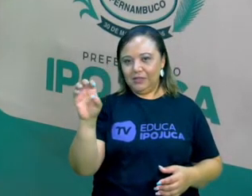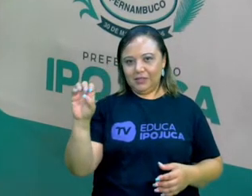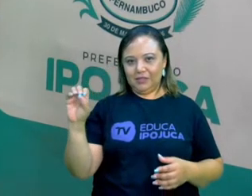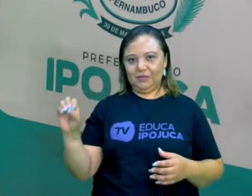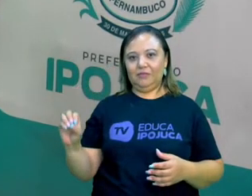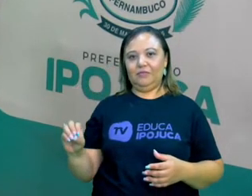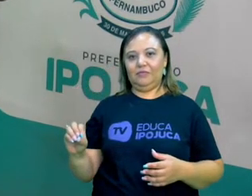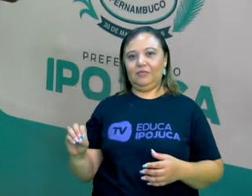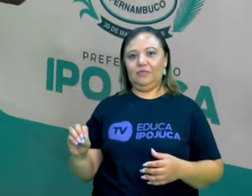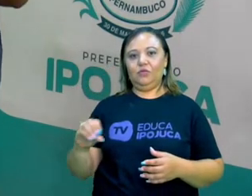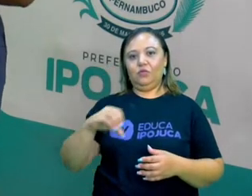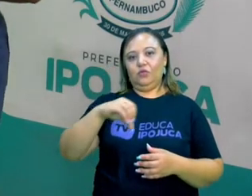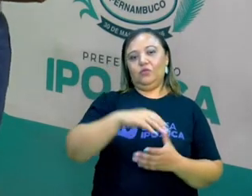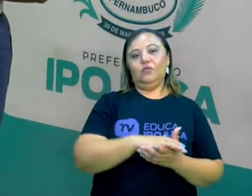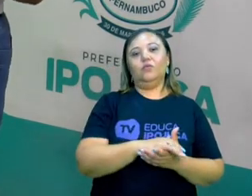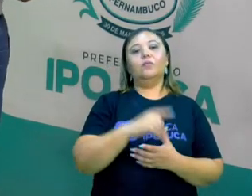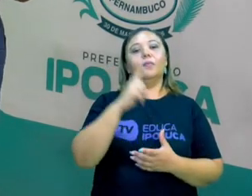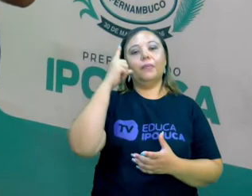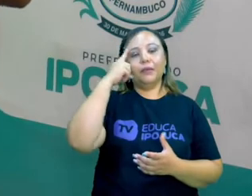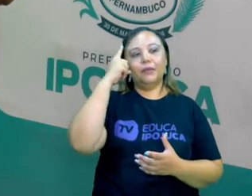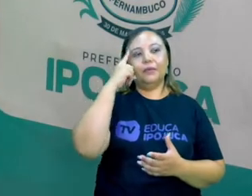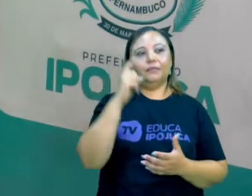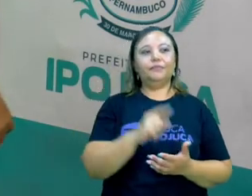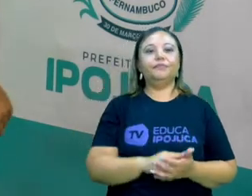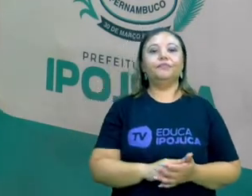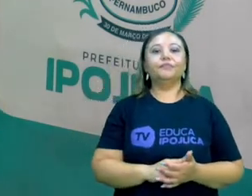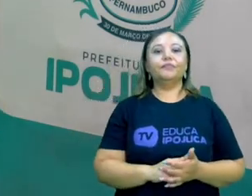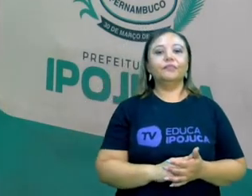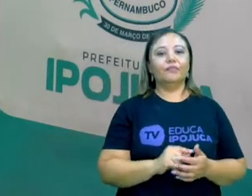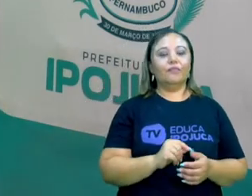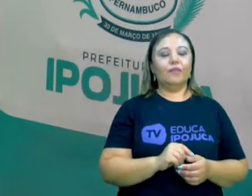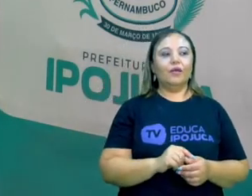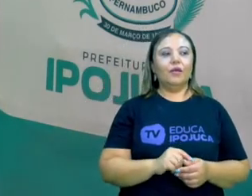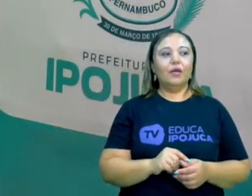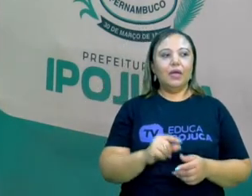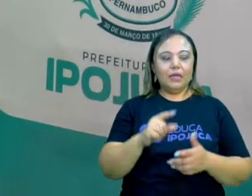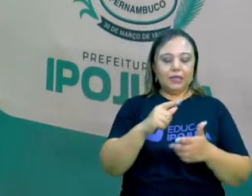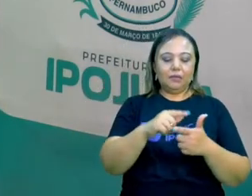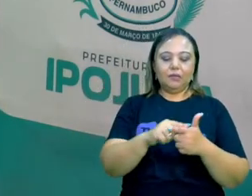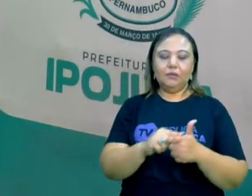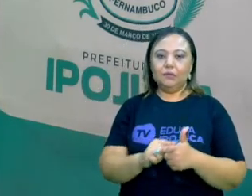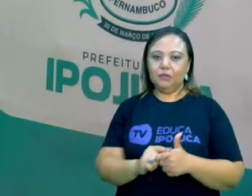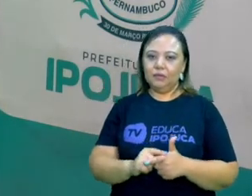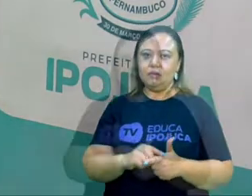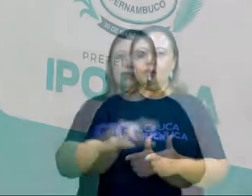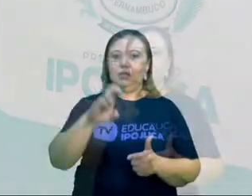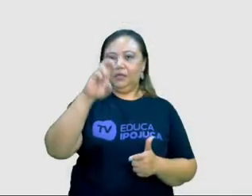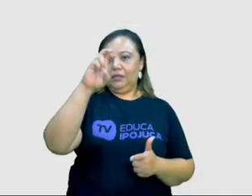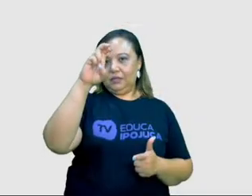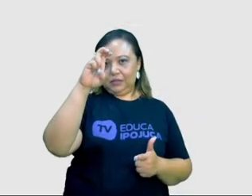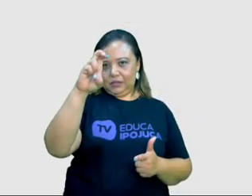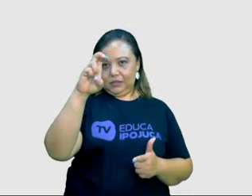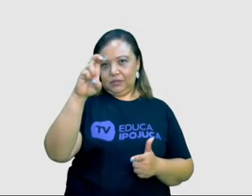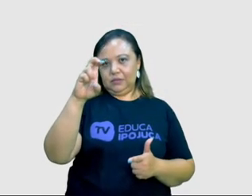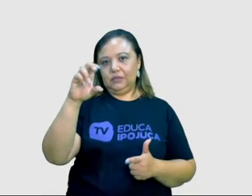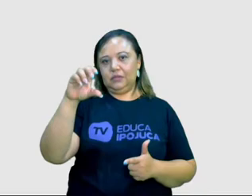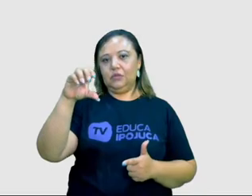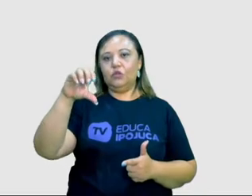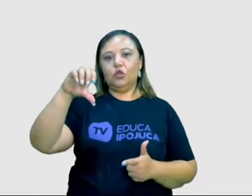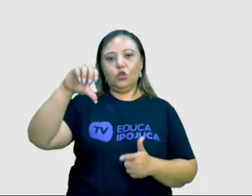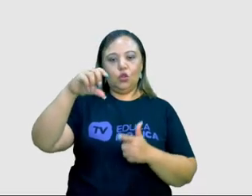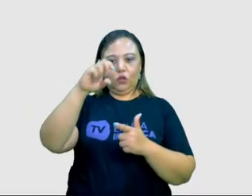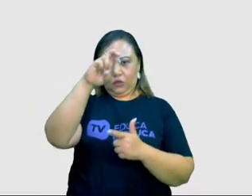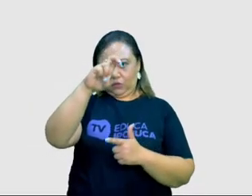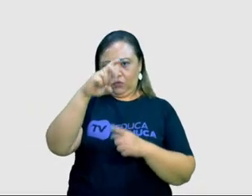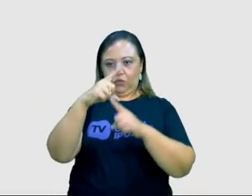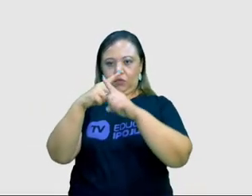Pensa aí um pouco. Vamos para a continha. Se a gente colocar 5 vezes de 9, né, 900, 5 vezes de 9 vai